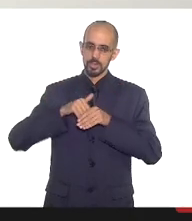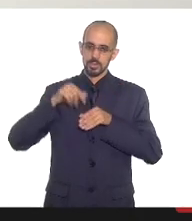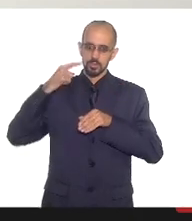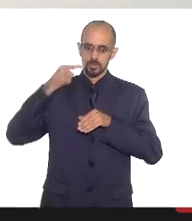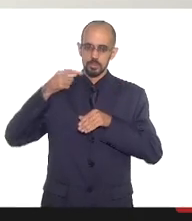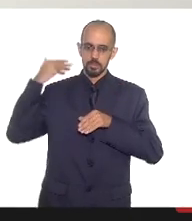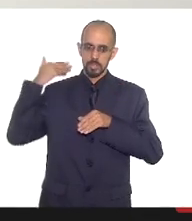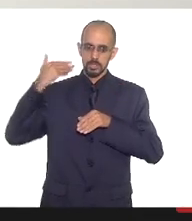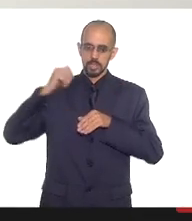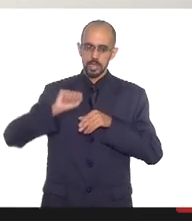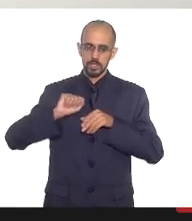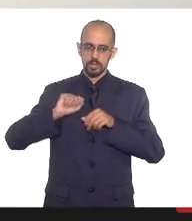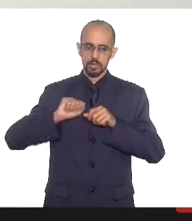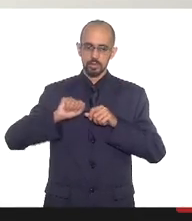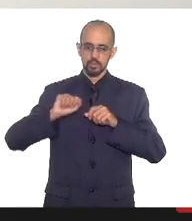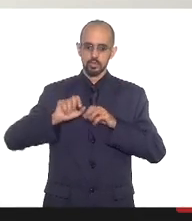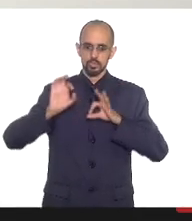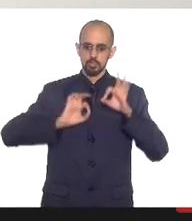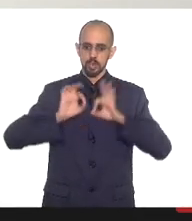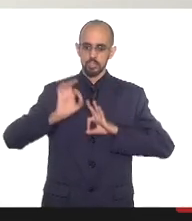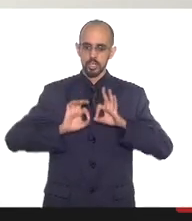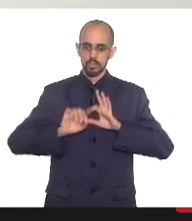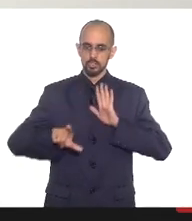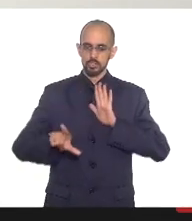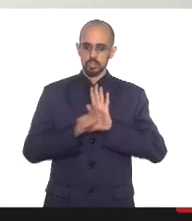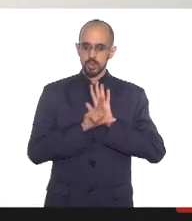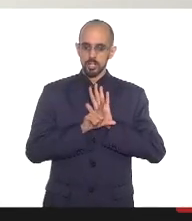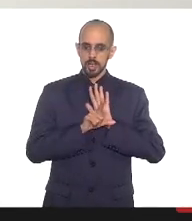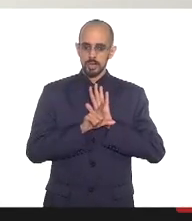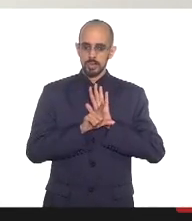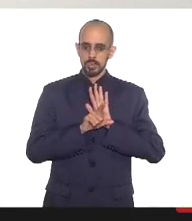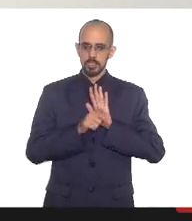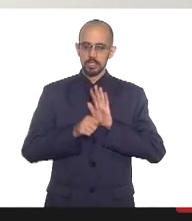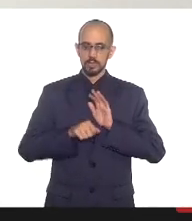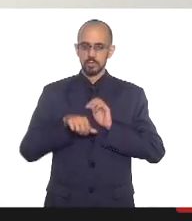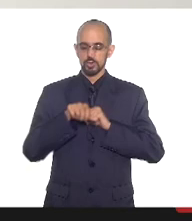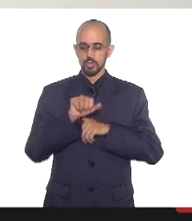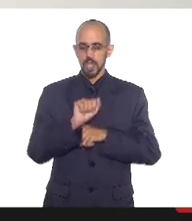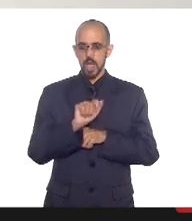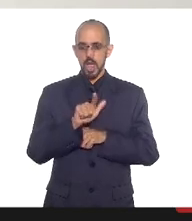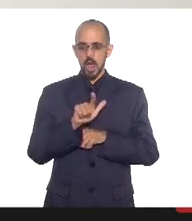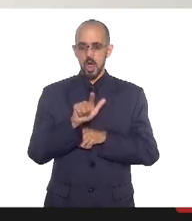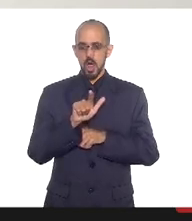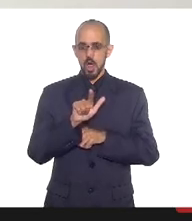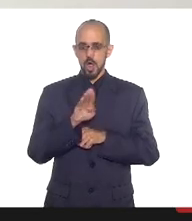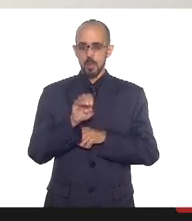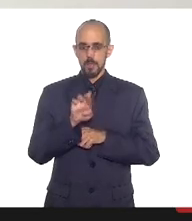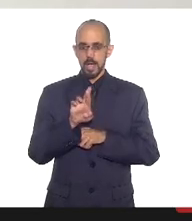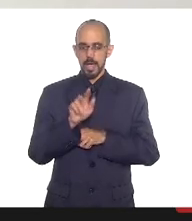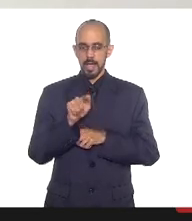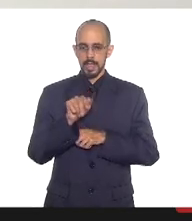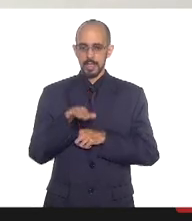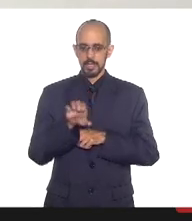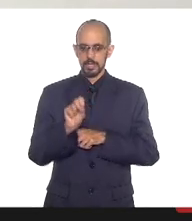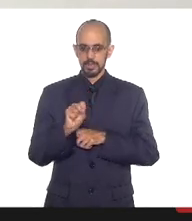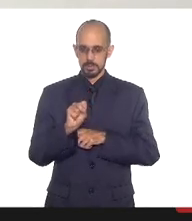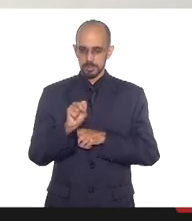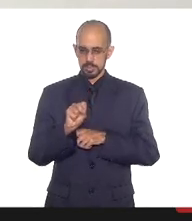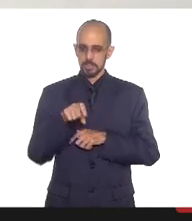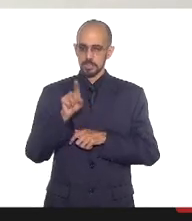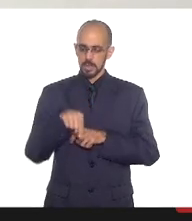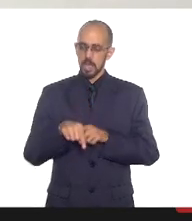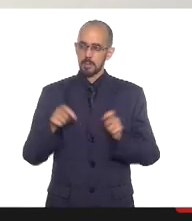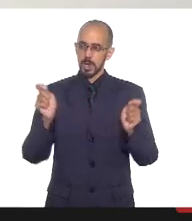do pratileira dos albergados das antigas colônias do Rio de Janeiro aqui Paranoá um potencial muito grande de